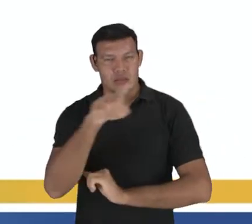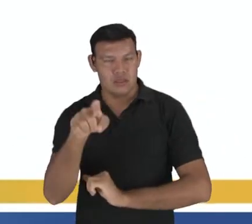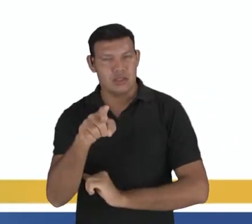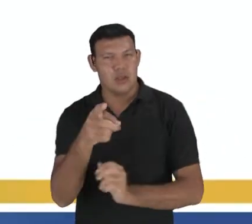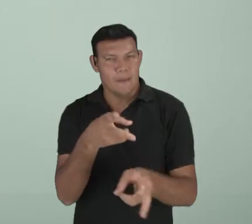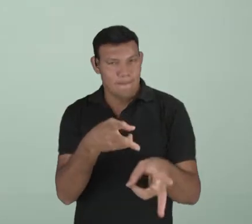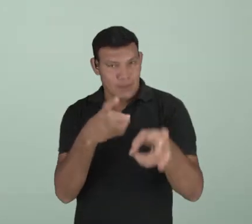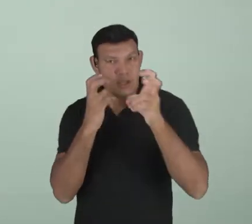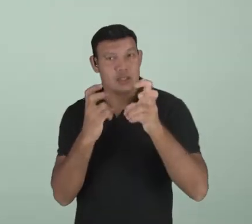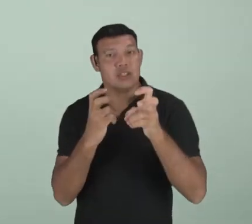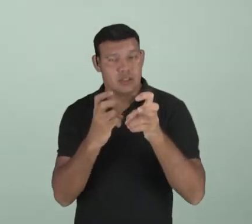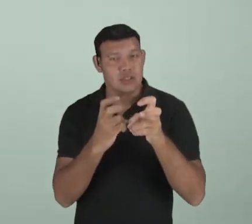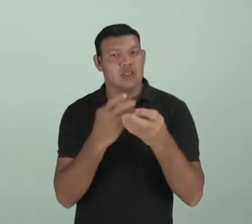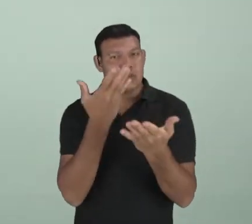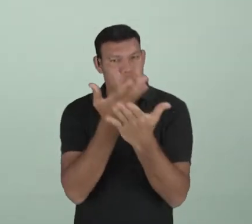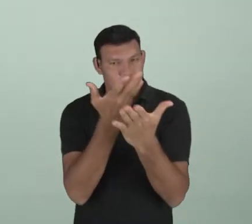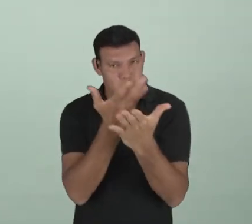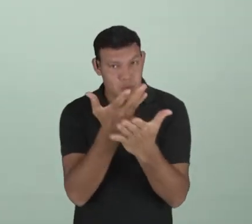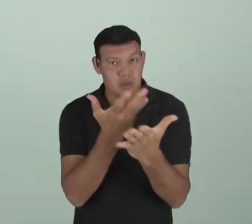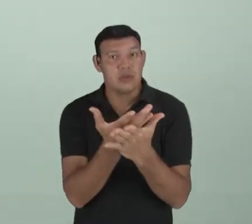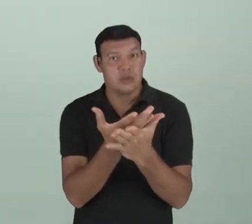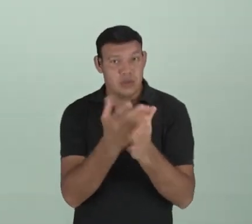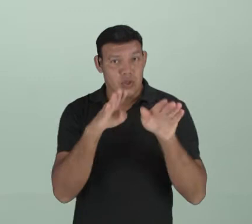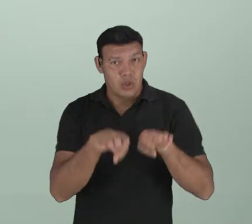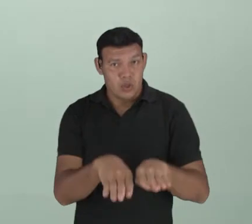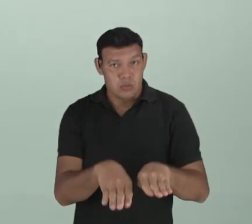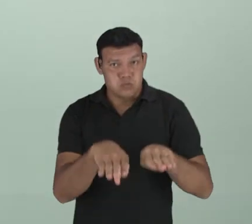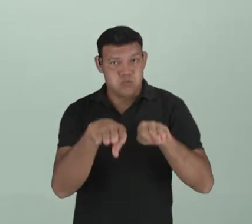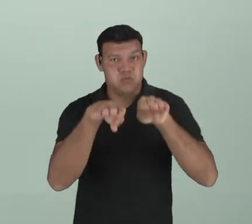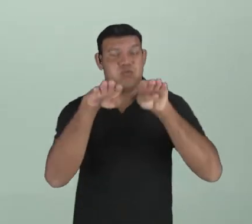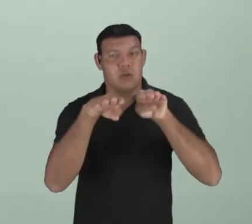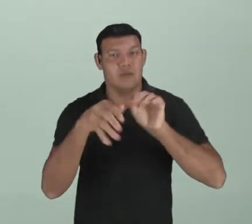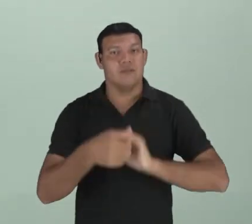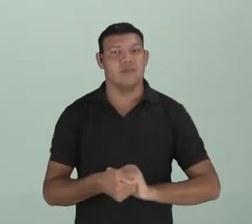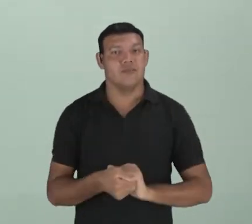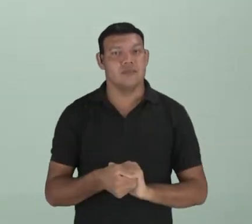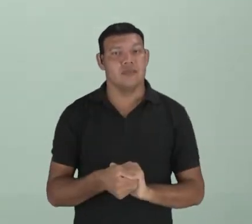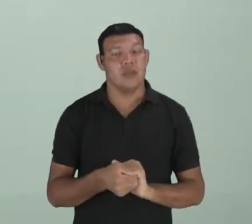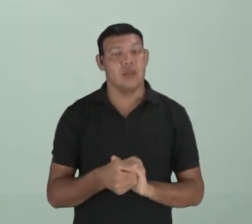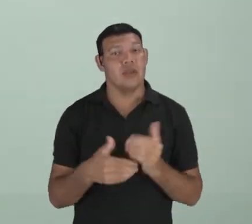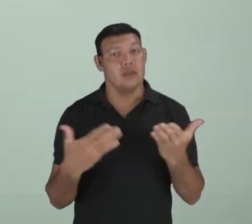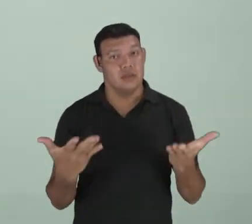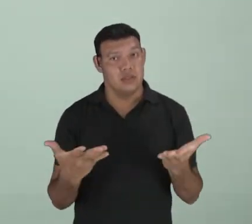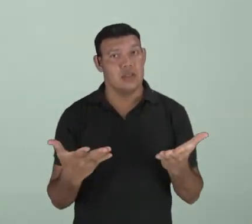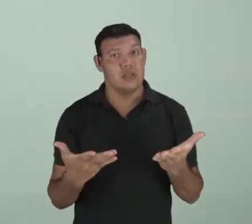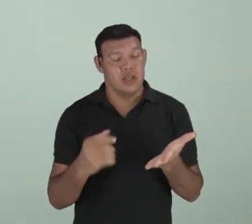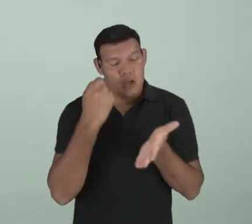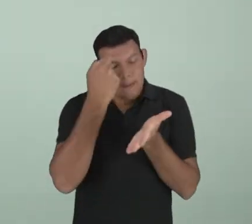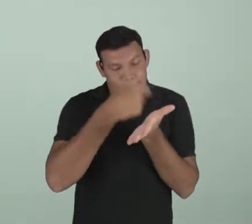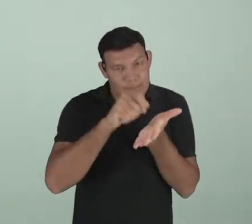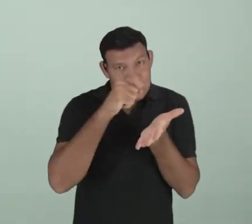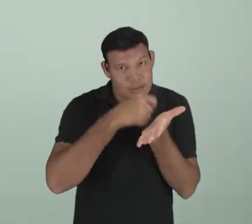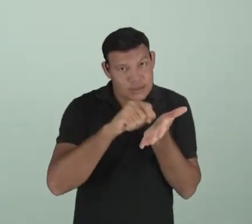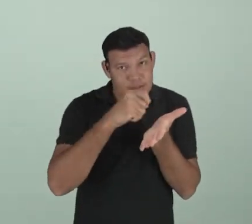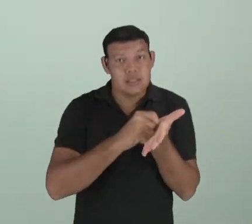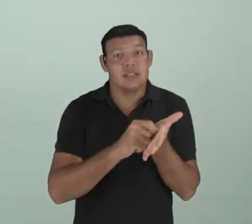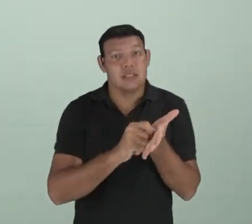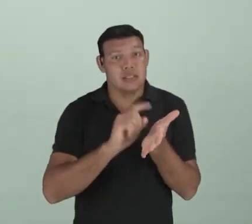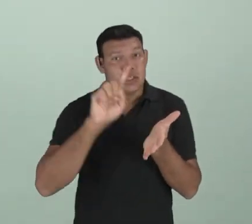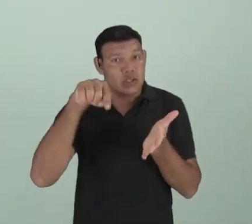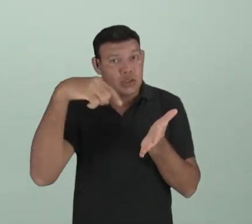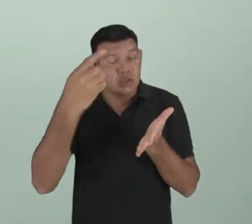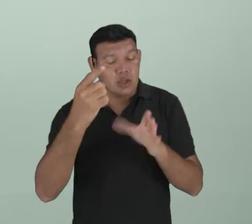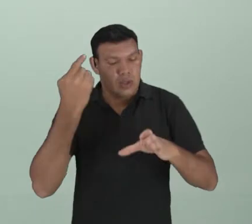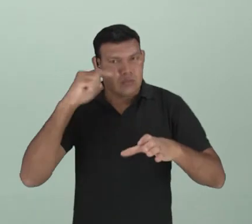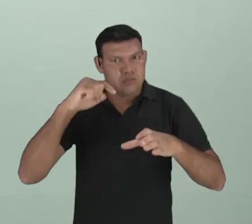já perceberam que a gente vem fazendo estudo sobre proporcionalidade. Para isso, façam as suas anotações e nós